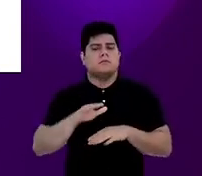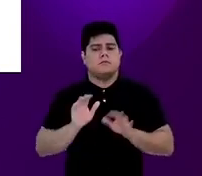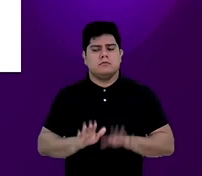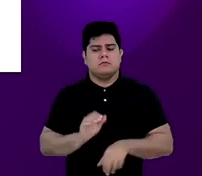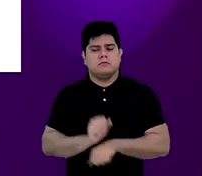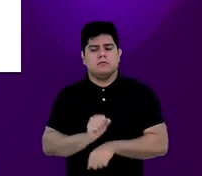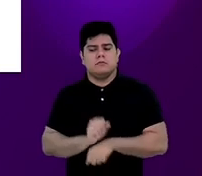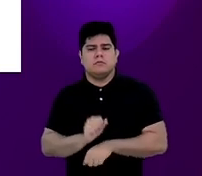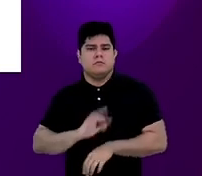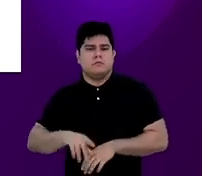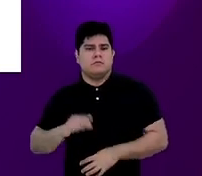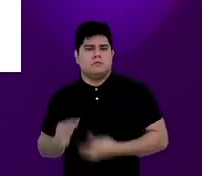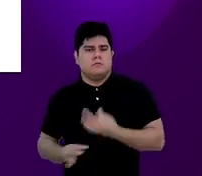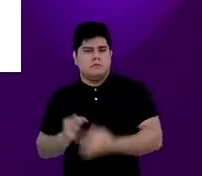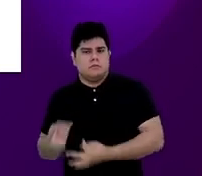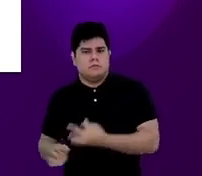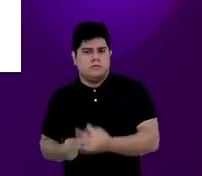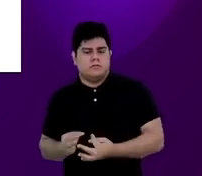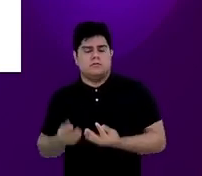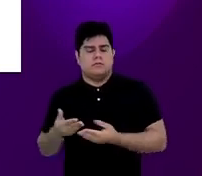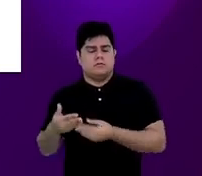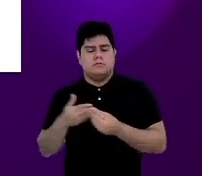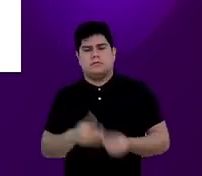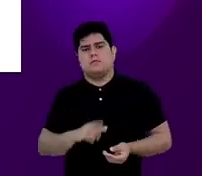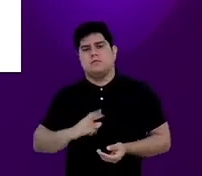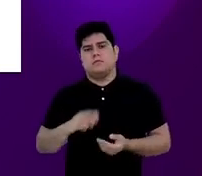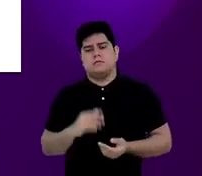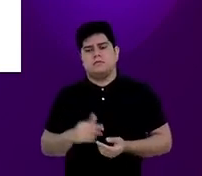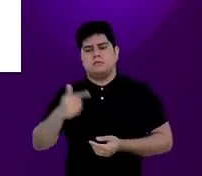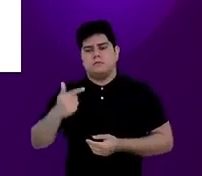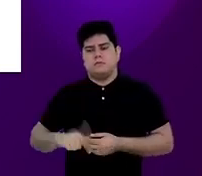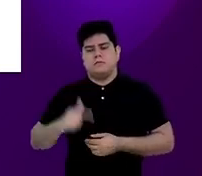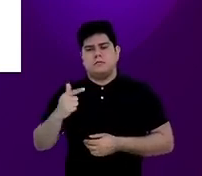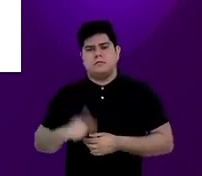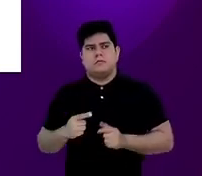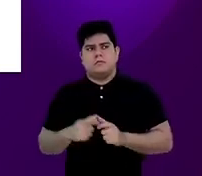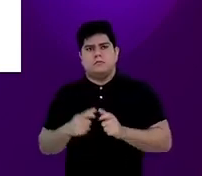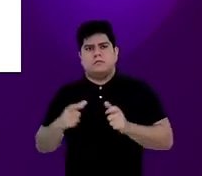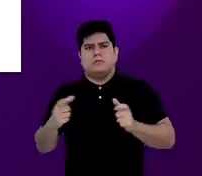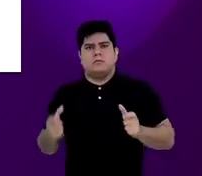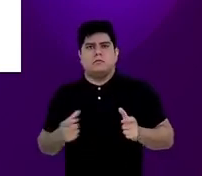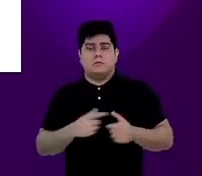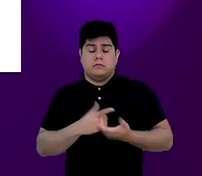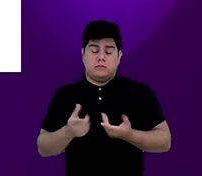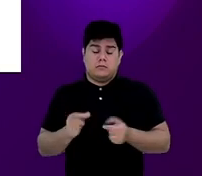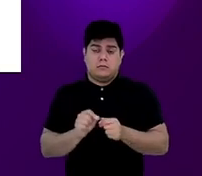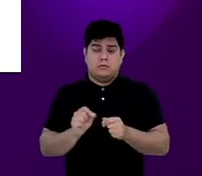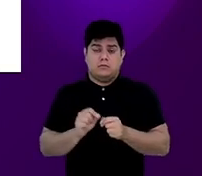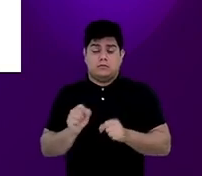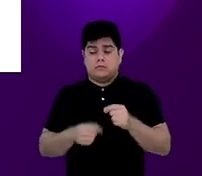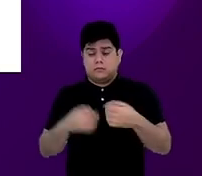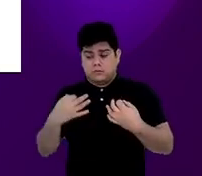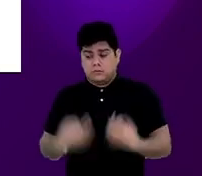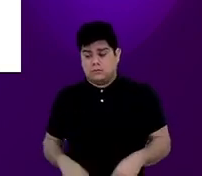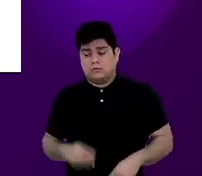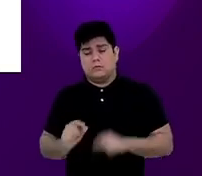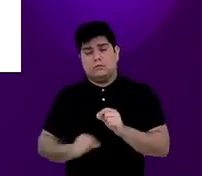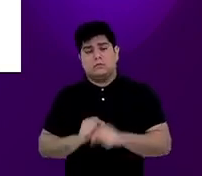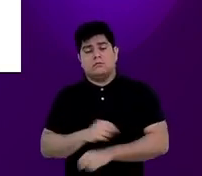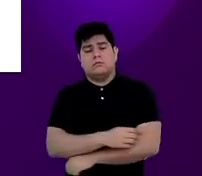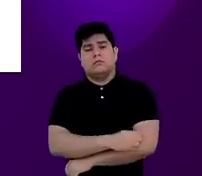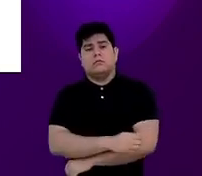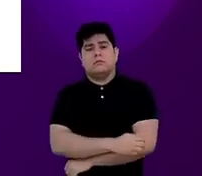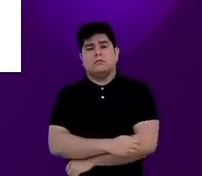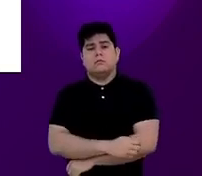de tratamento, não trazendo sobrevida, aumento de sobrevida, uma vez que você faça o correto estadiamento e a correta indicação